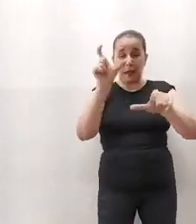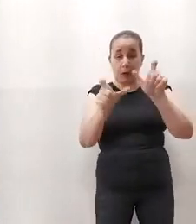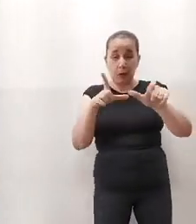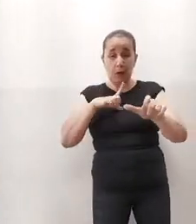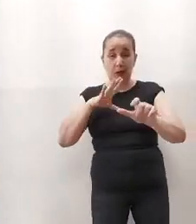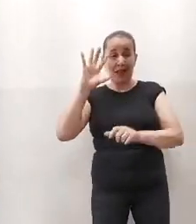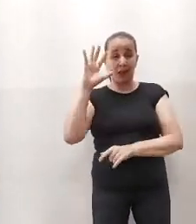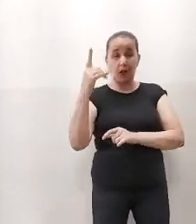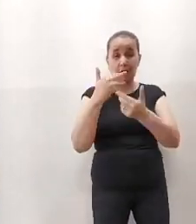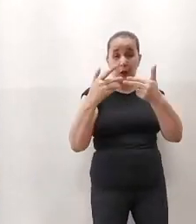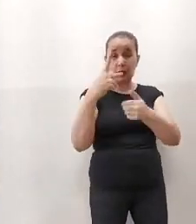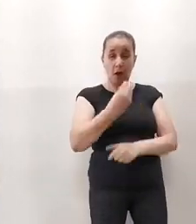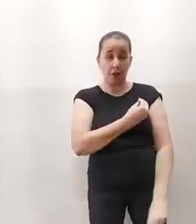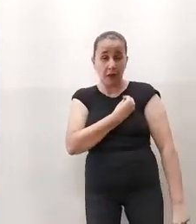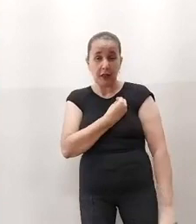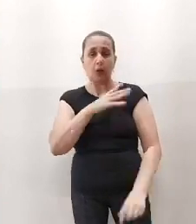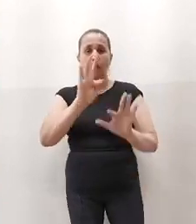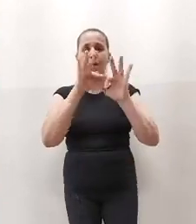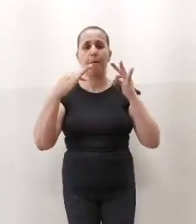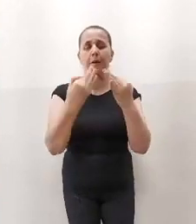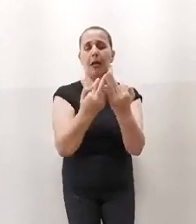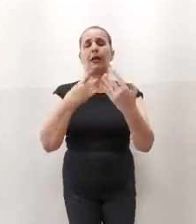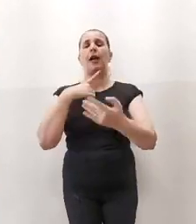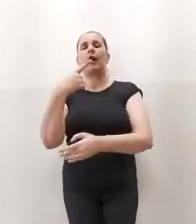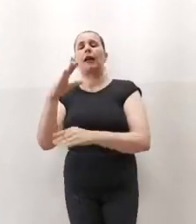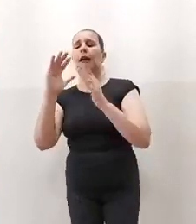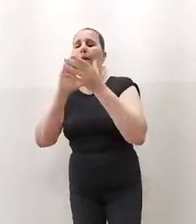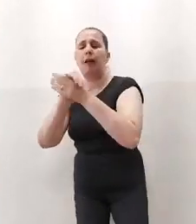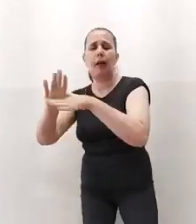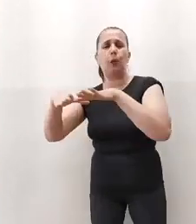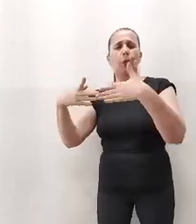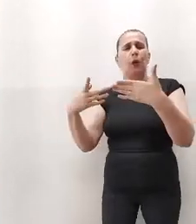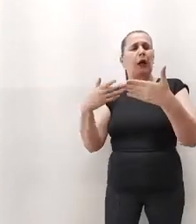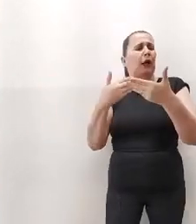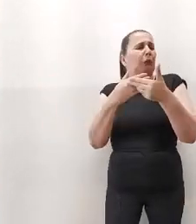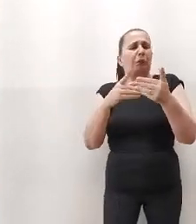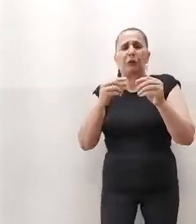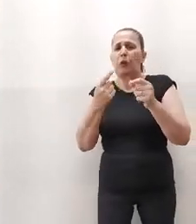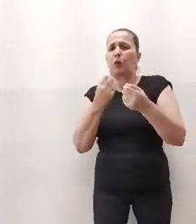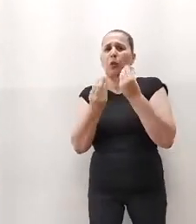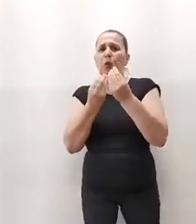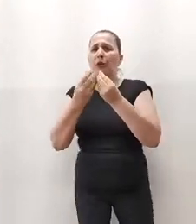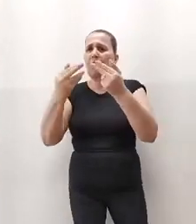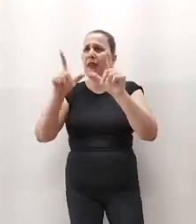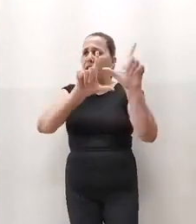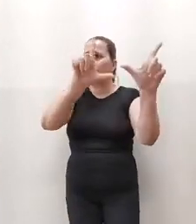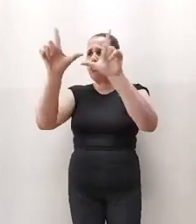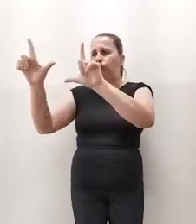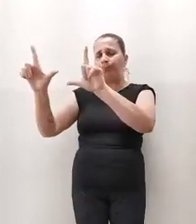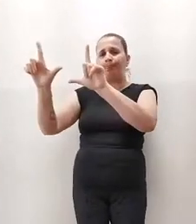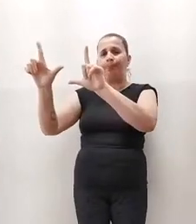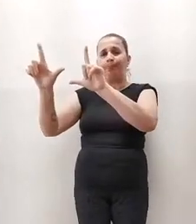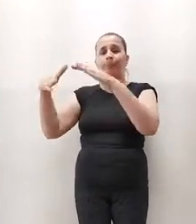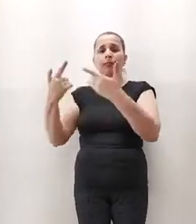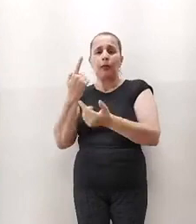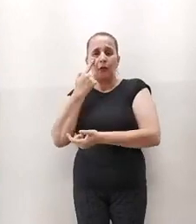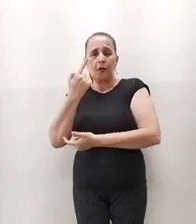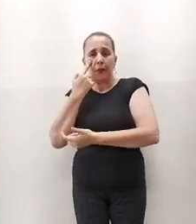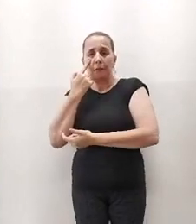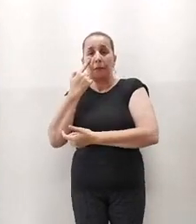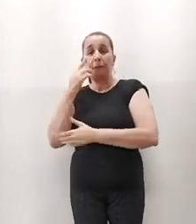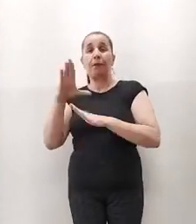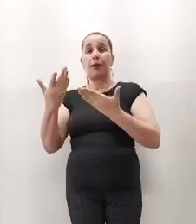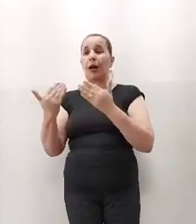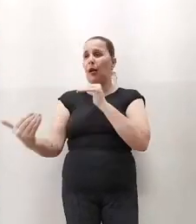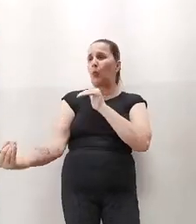suas vidas em relação à sua família, em relação ao casamento, segundo aquilo que elas estão vendo numa tela, segundo aquilo que elas